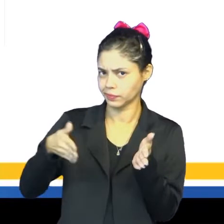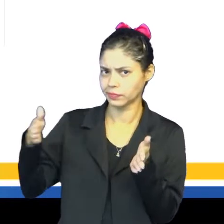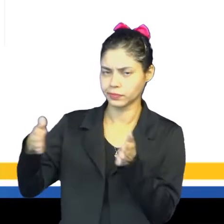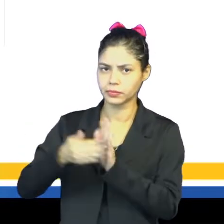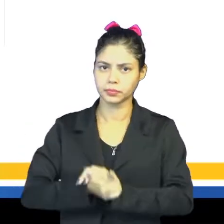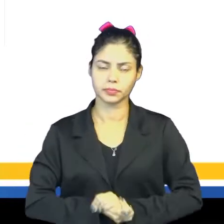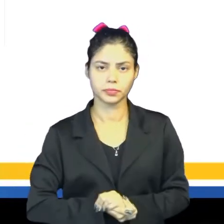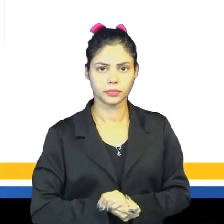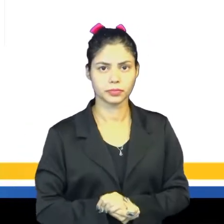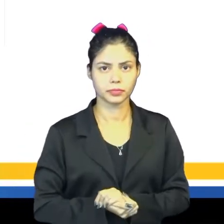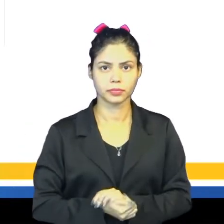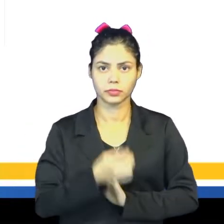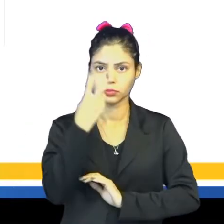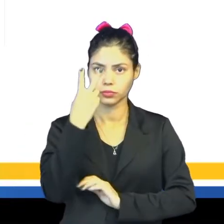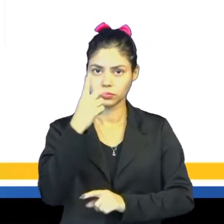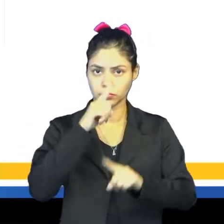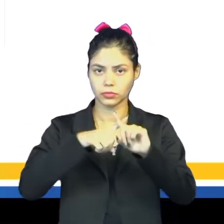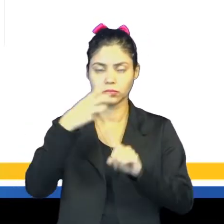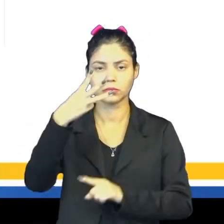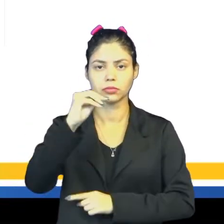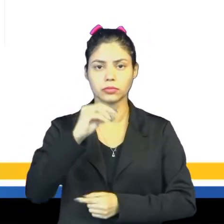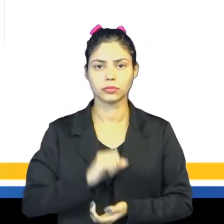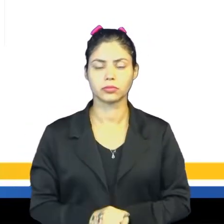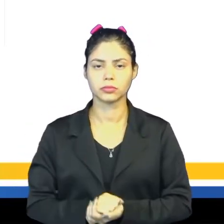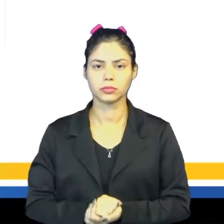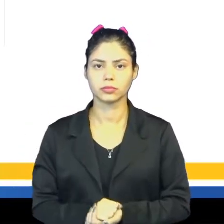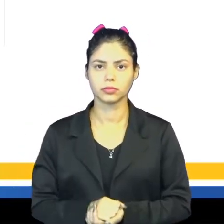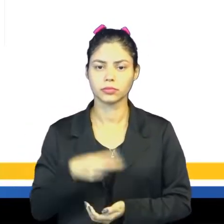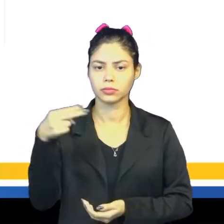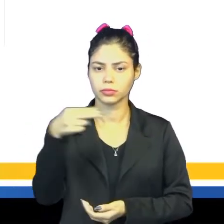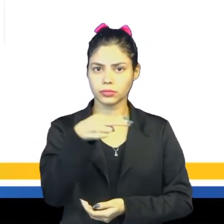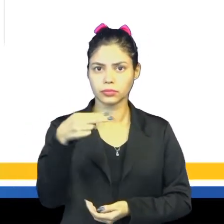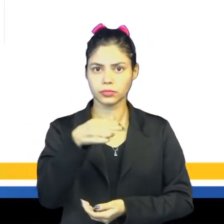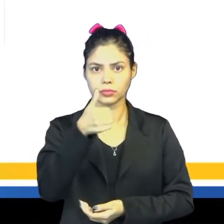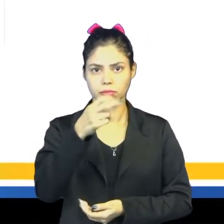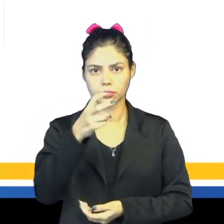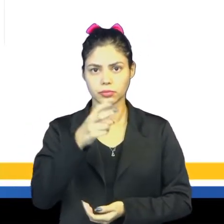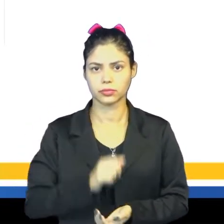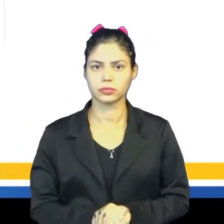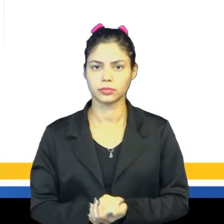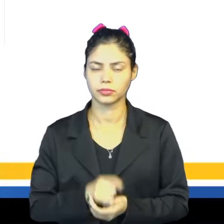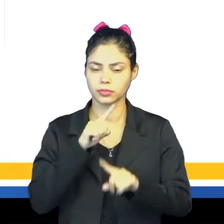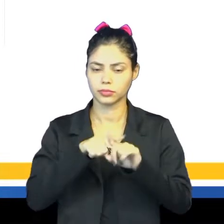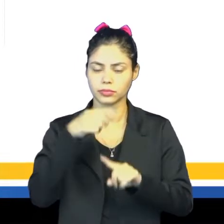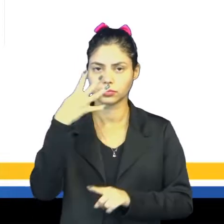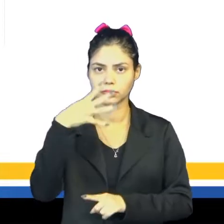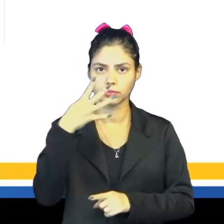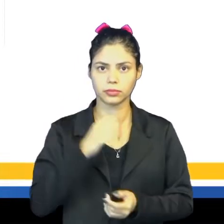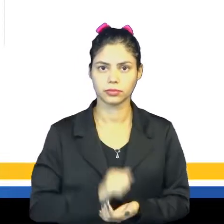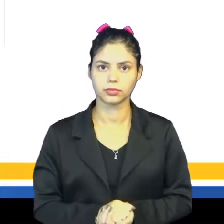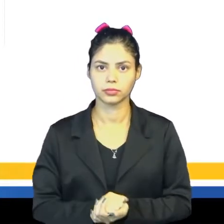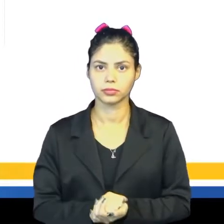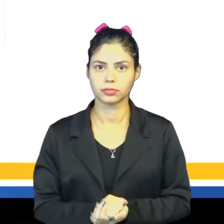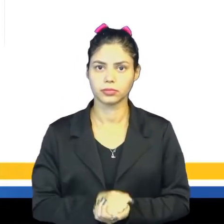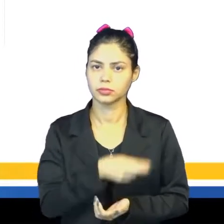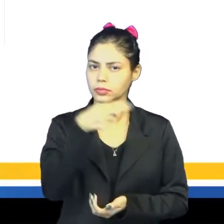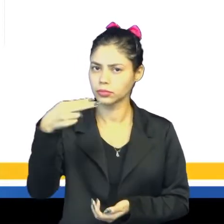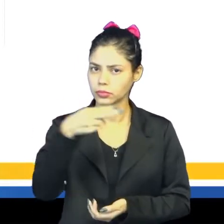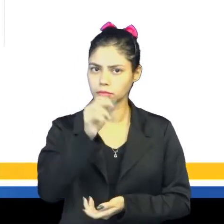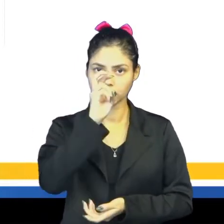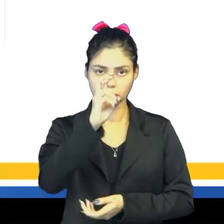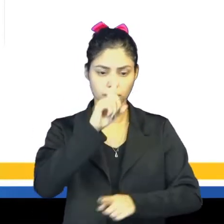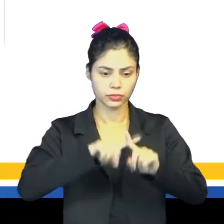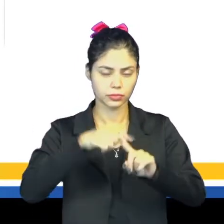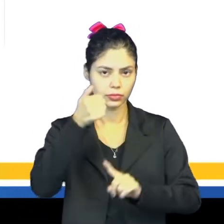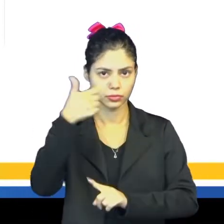sequências. 2 vezes 30, que é igual a 15 vezes 4, que é igual a 5